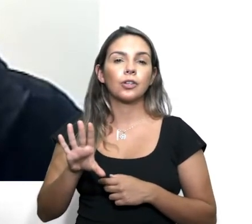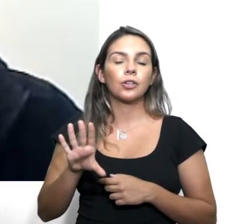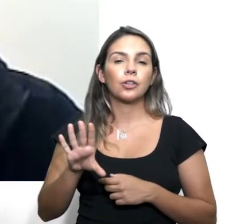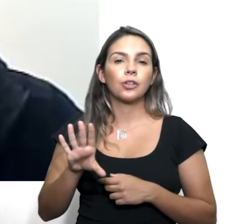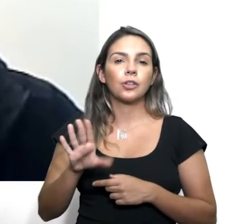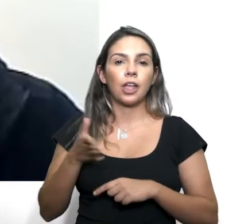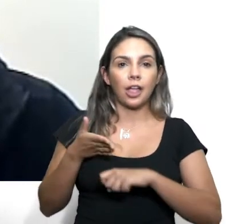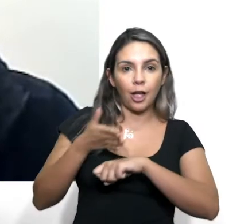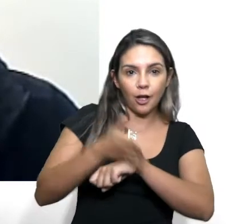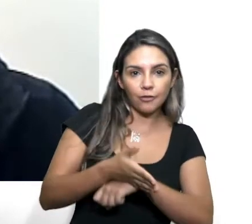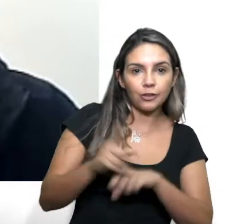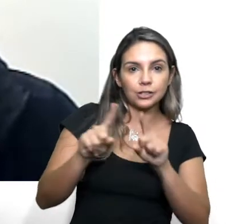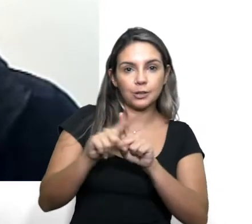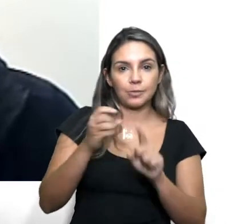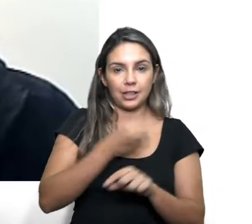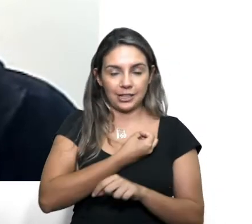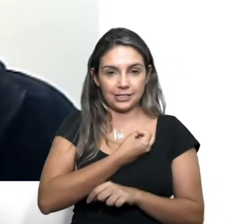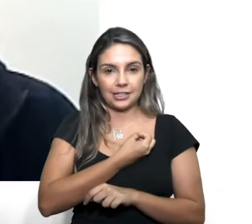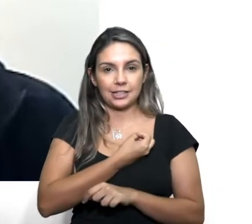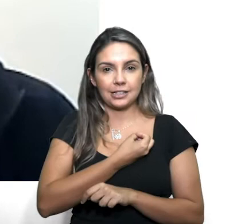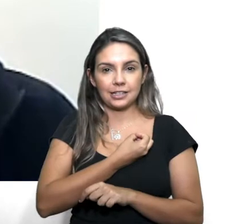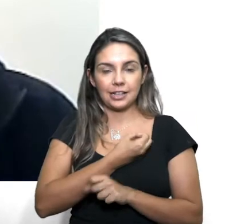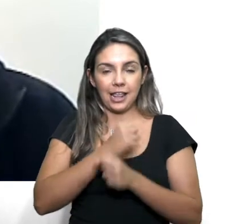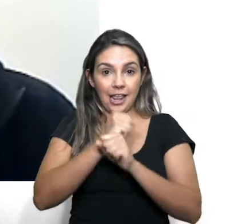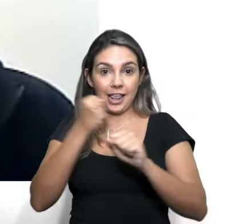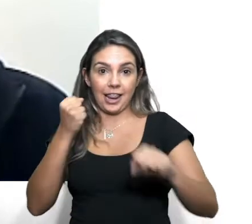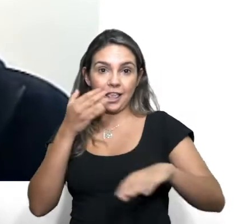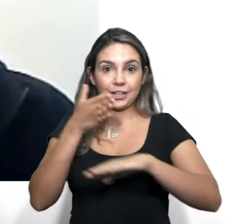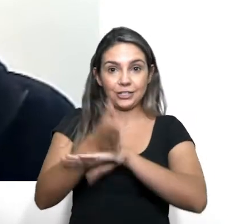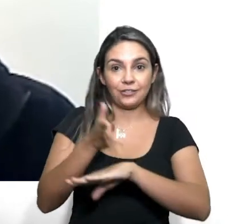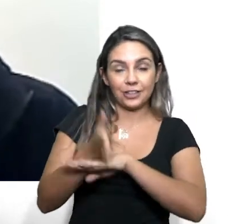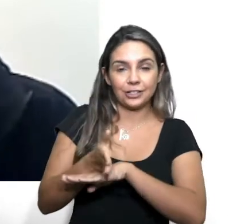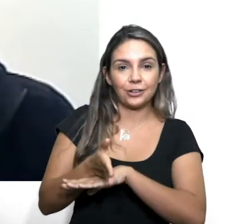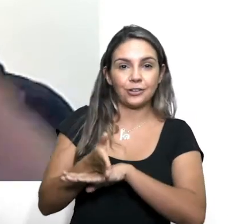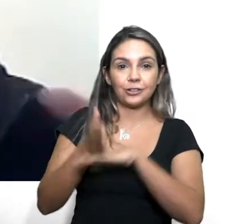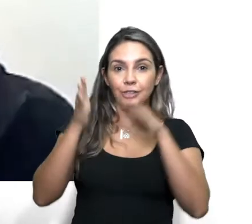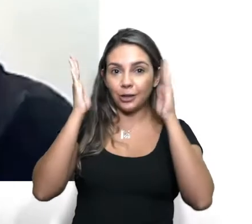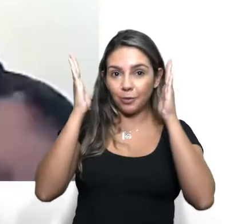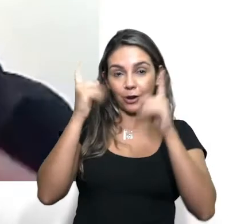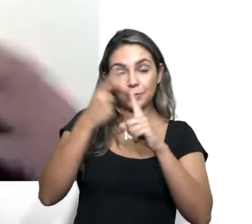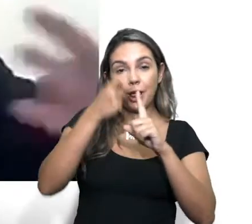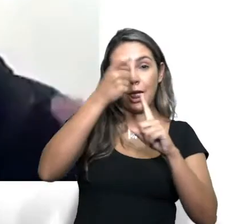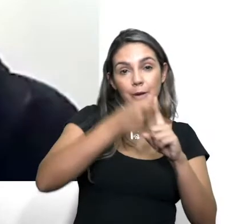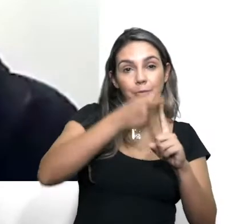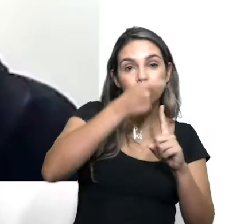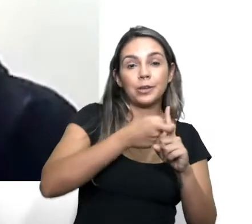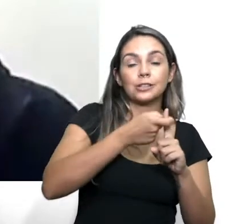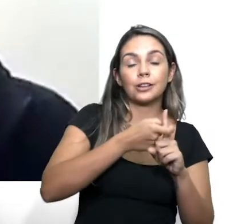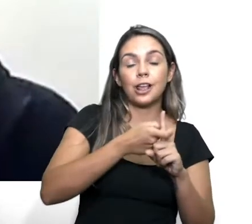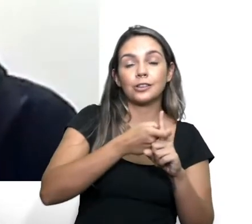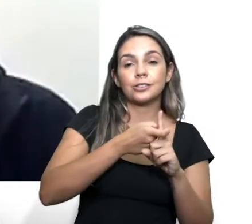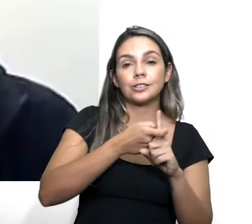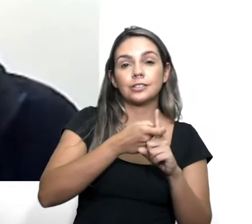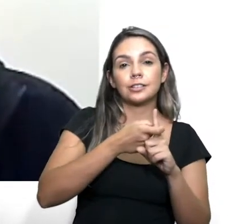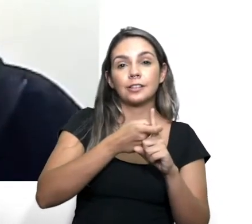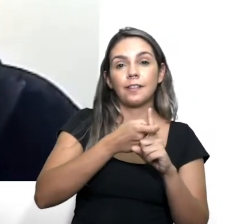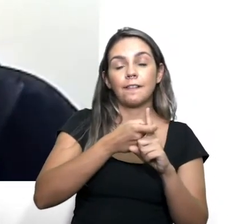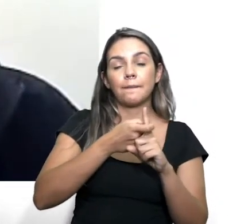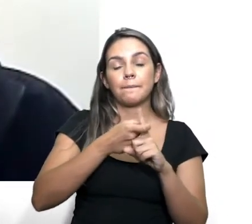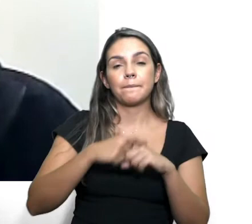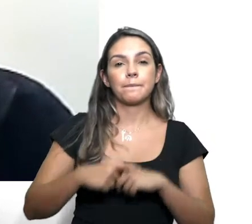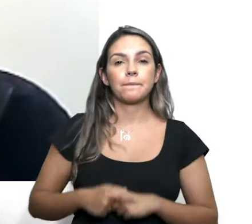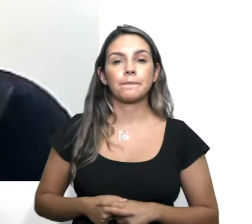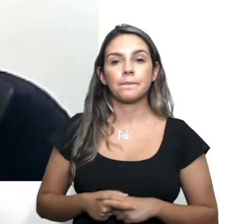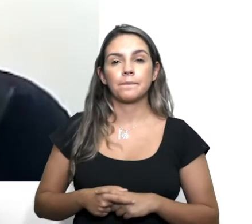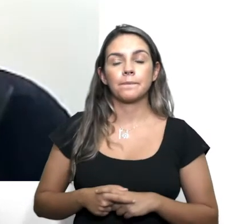ao invasor, é resistência à grande invasão da estupidez. São personagens assim